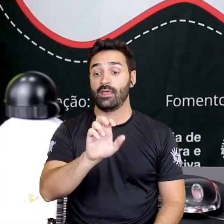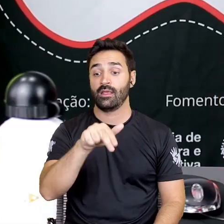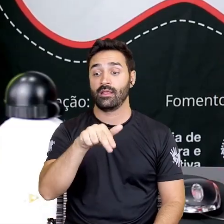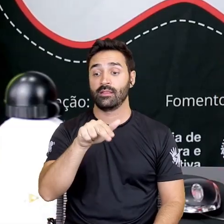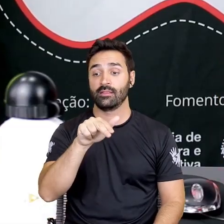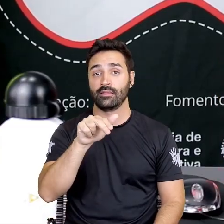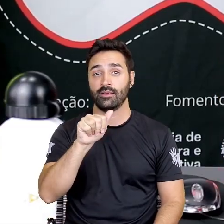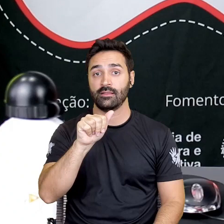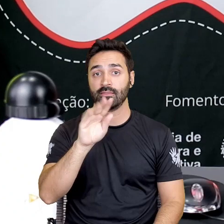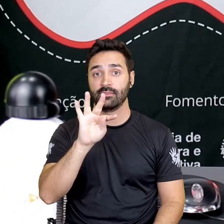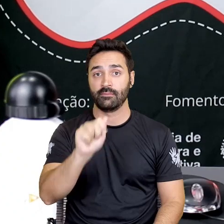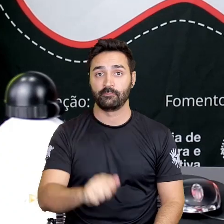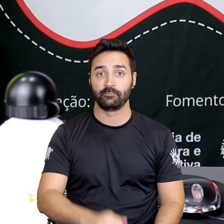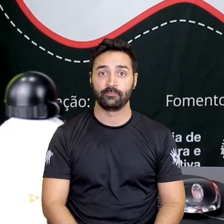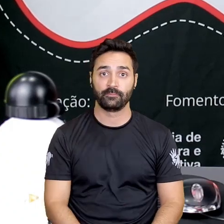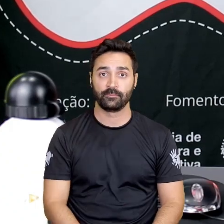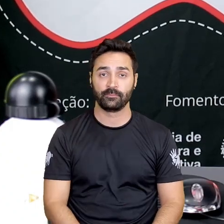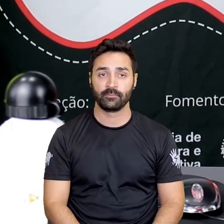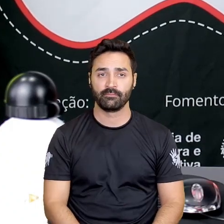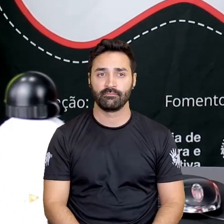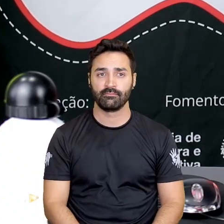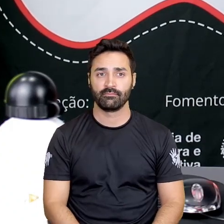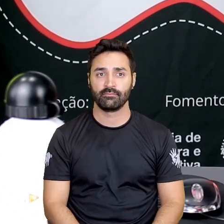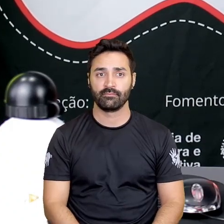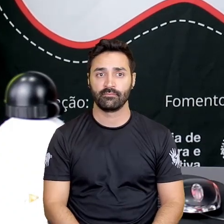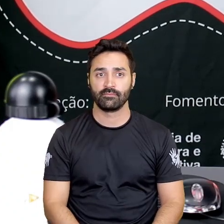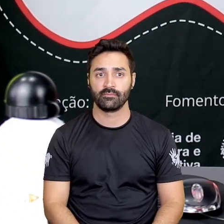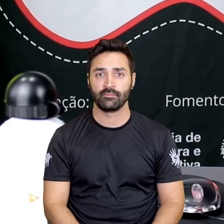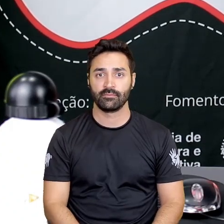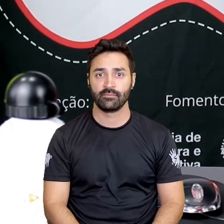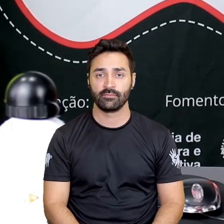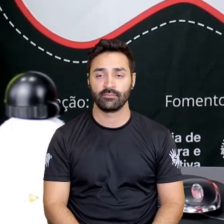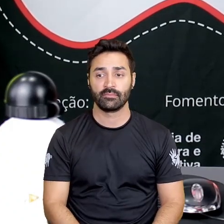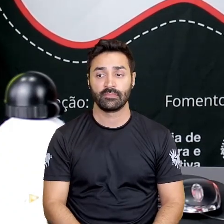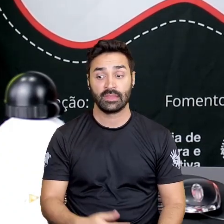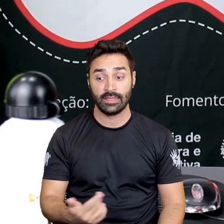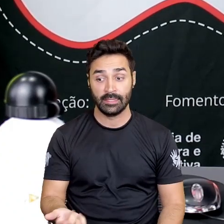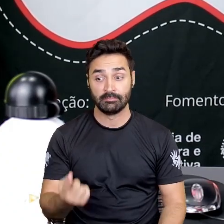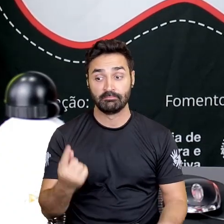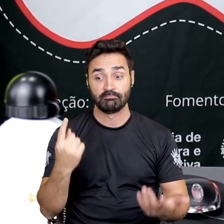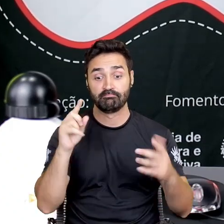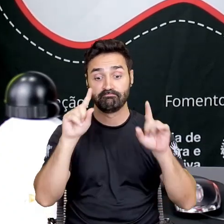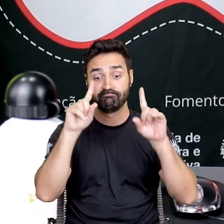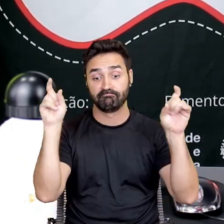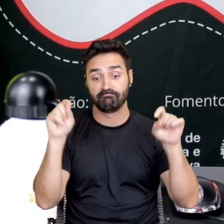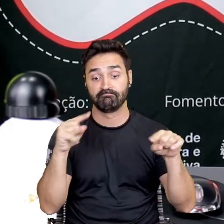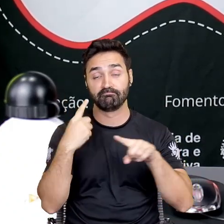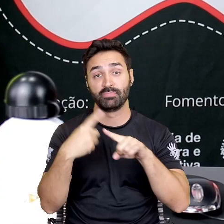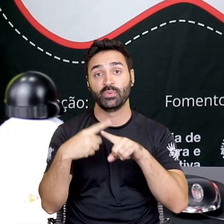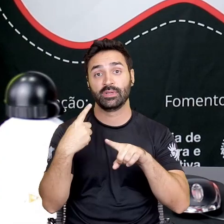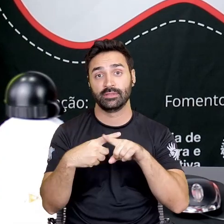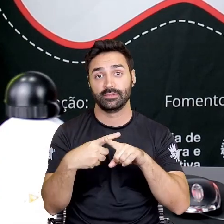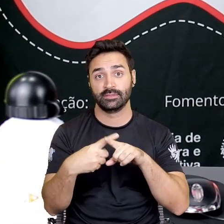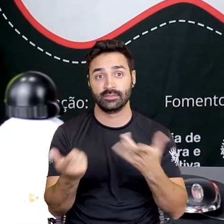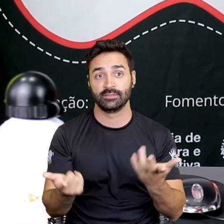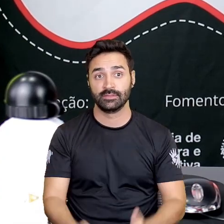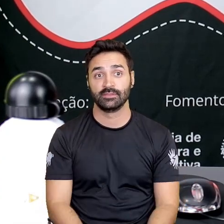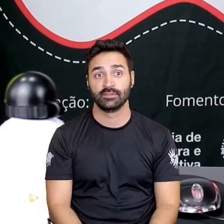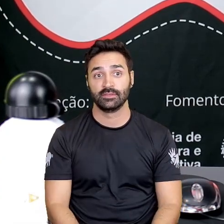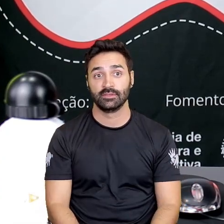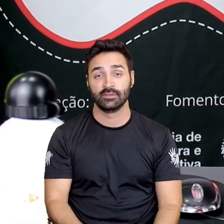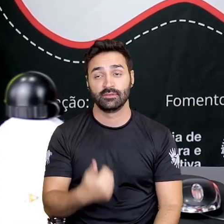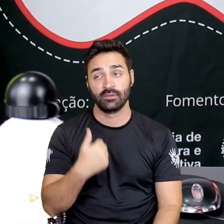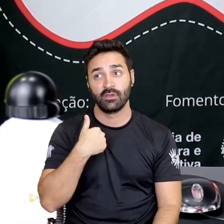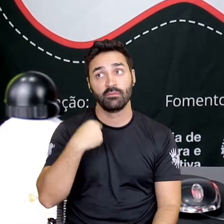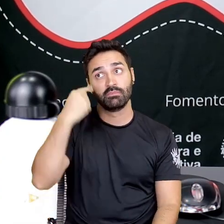Rebelo. É uma pergunta. Por quê? Por quê? Foi o que me veio à